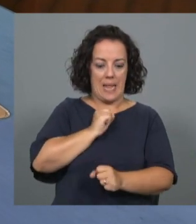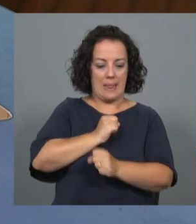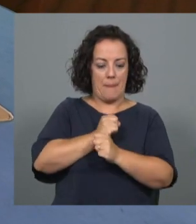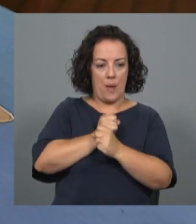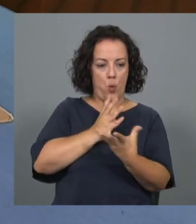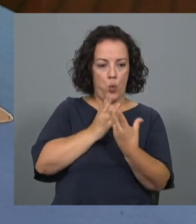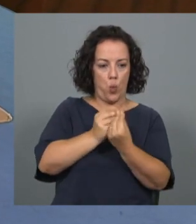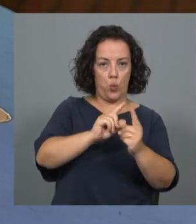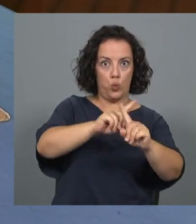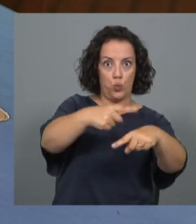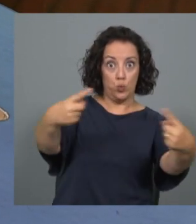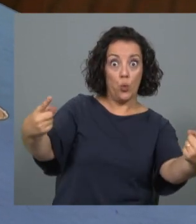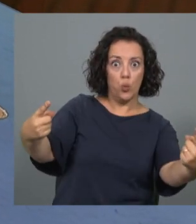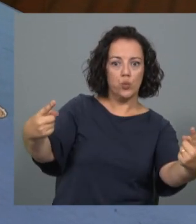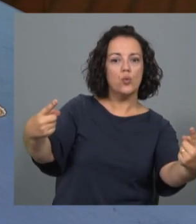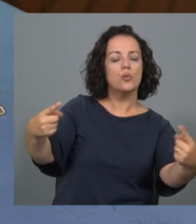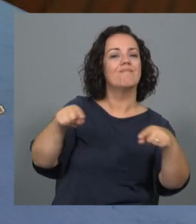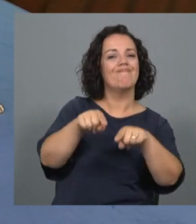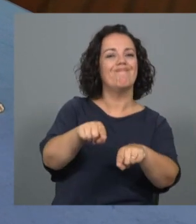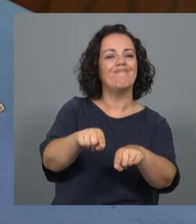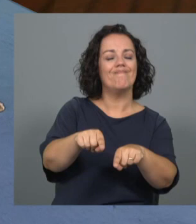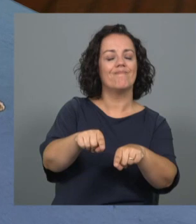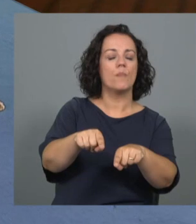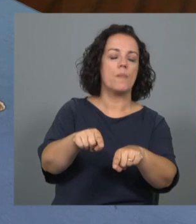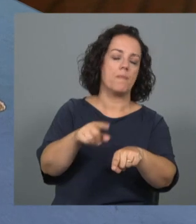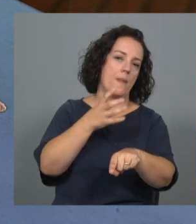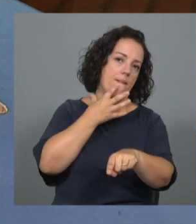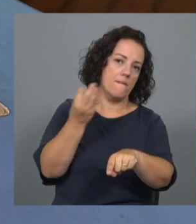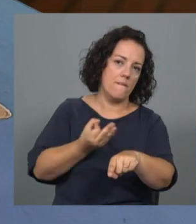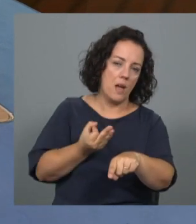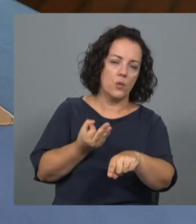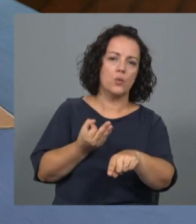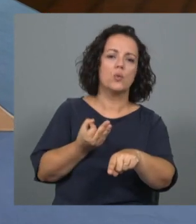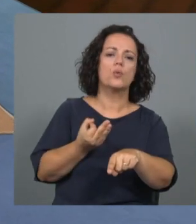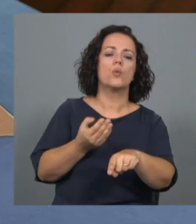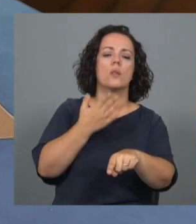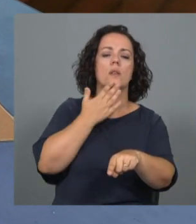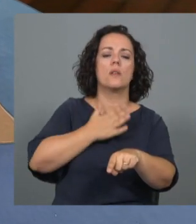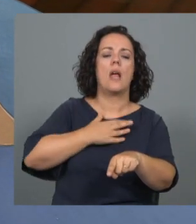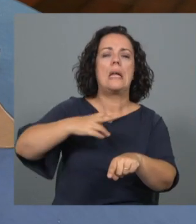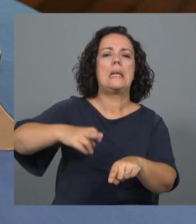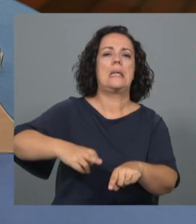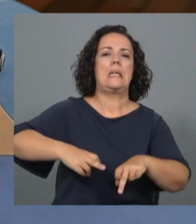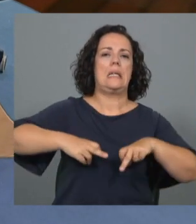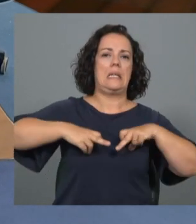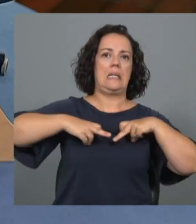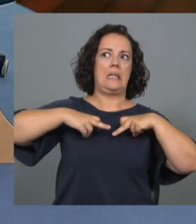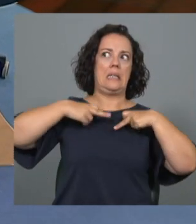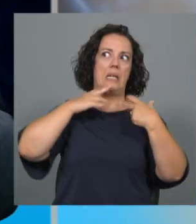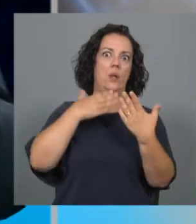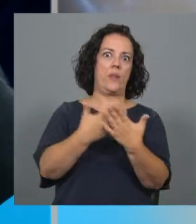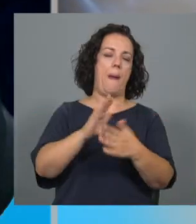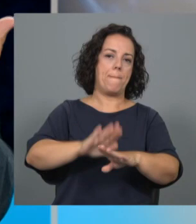outros, porque é algo que de facto nos enriqueceu, qual sentimos